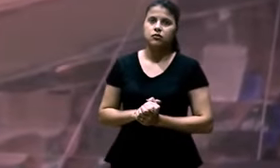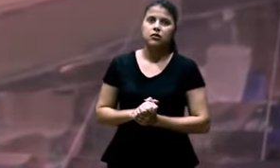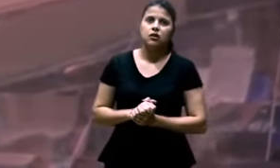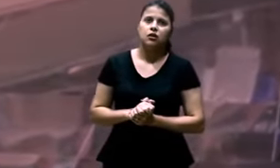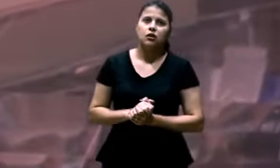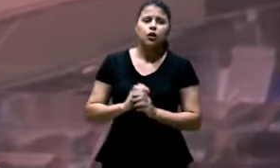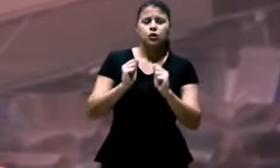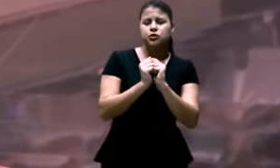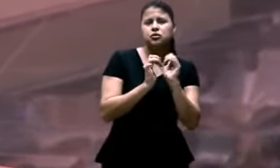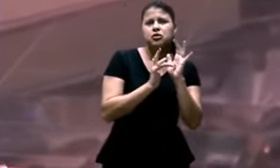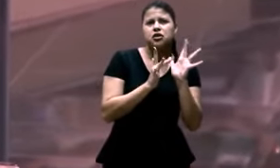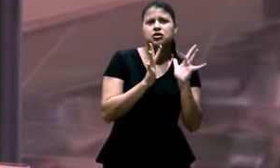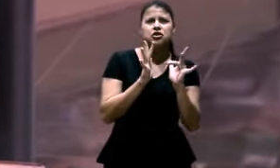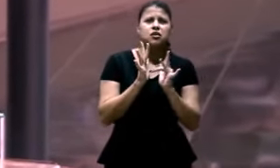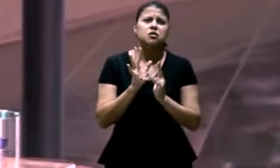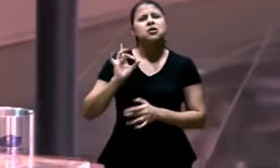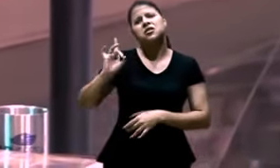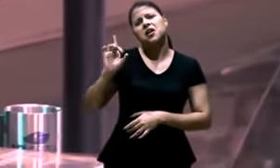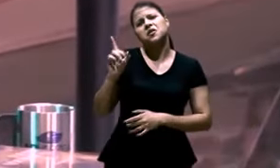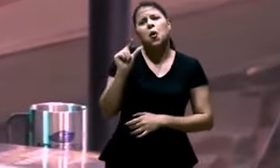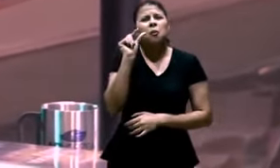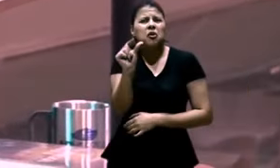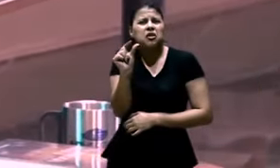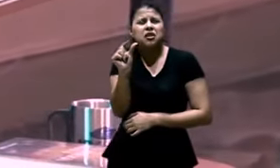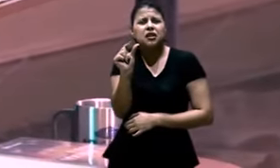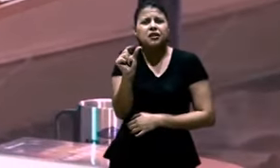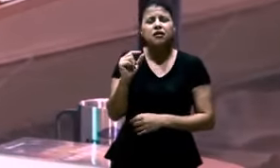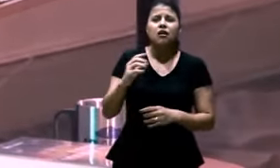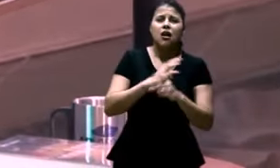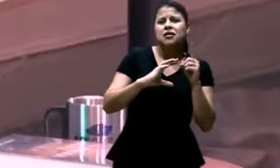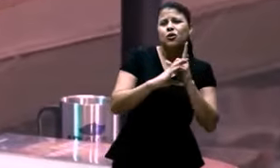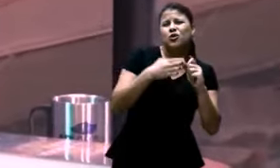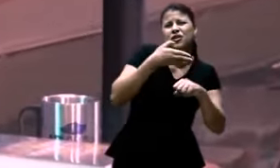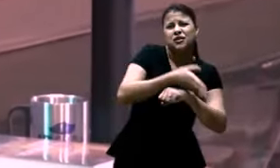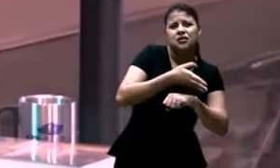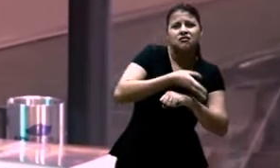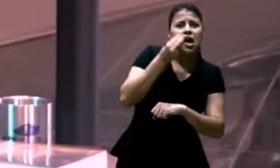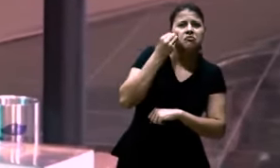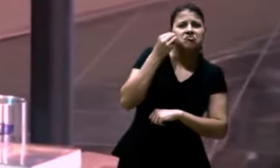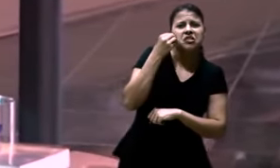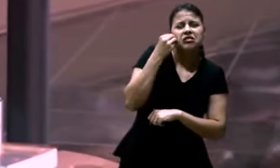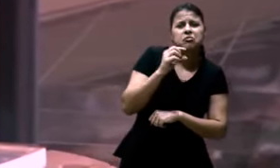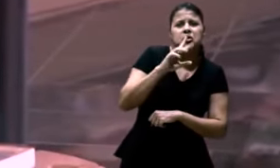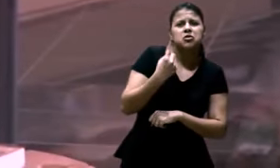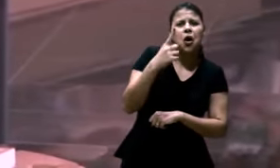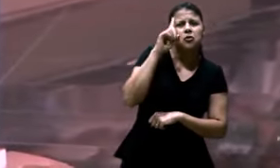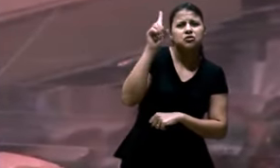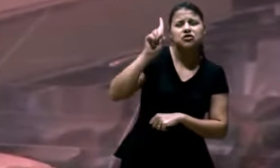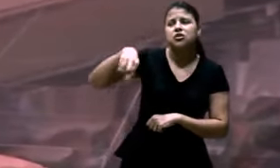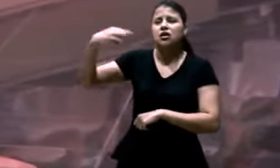Não dá para vir beber da minha água aqui? e depois voltar para esse seu amante.